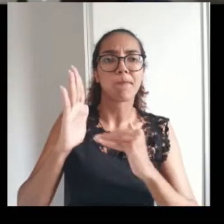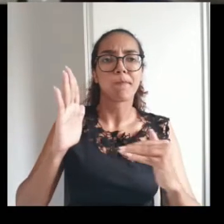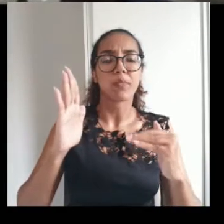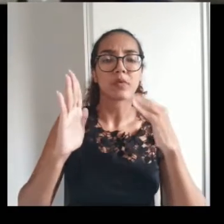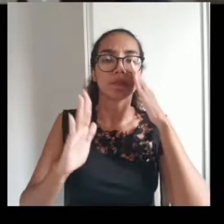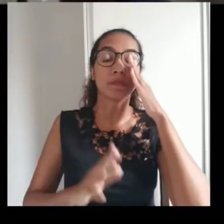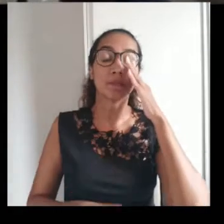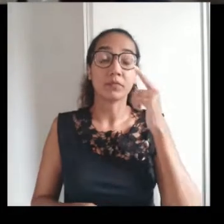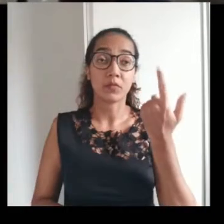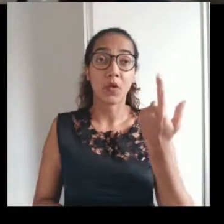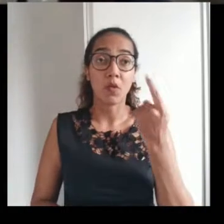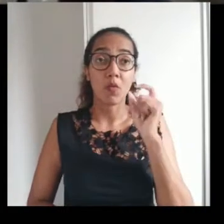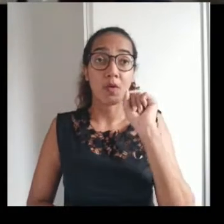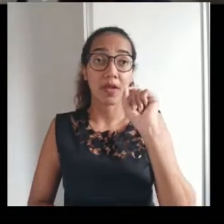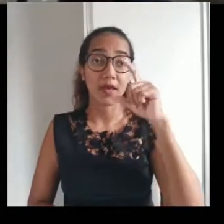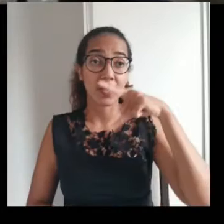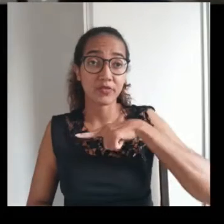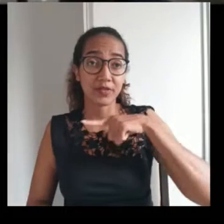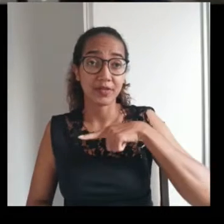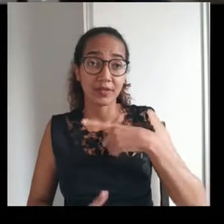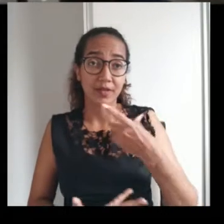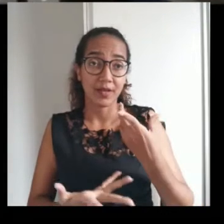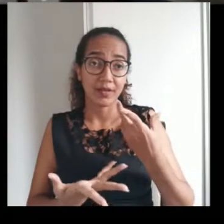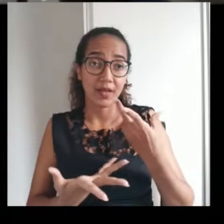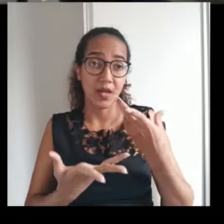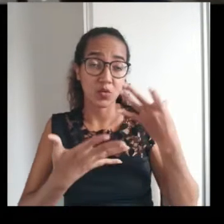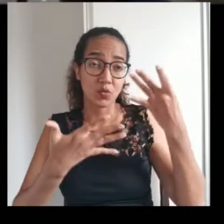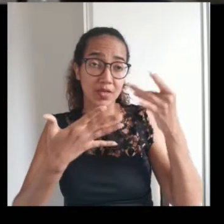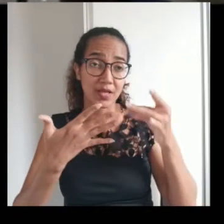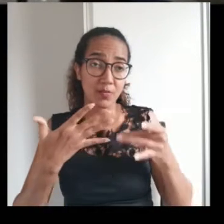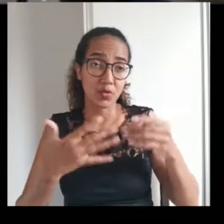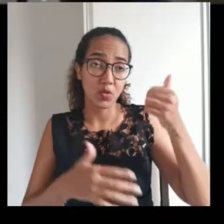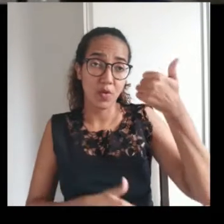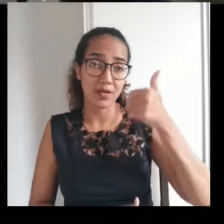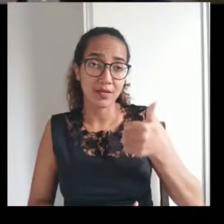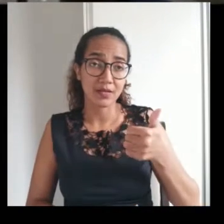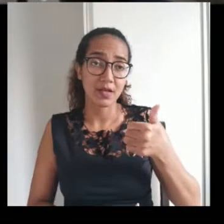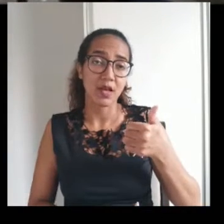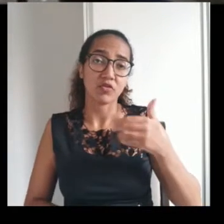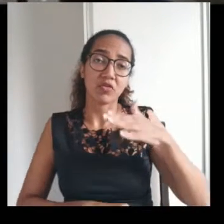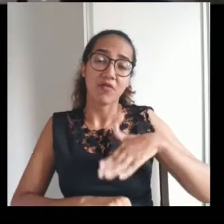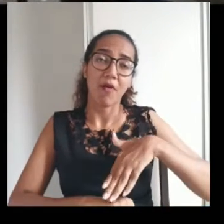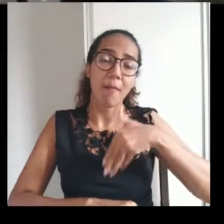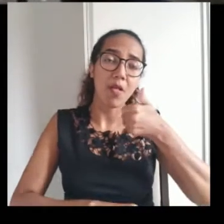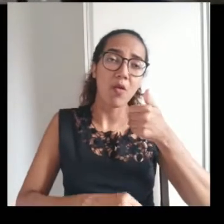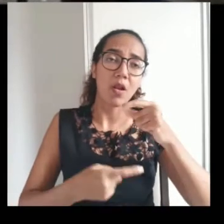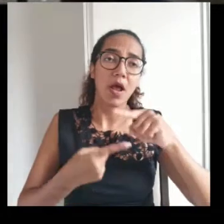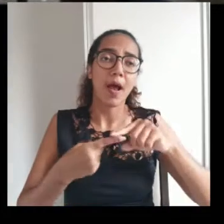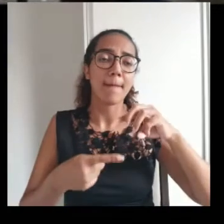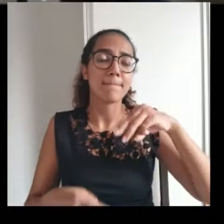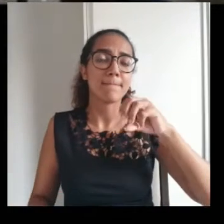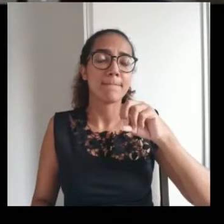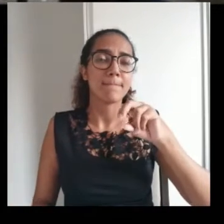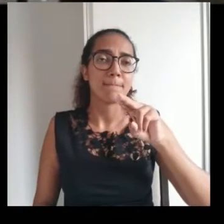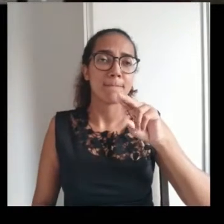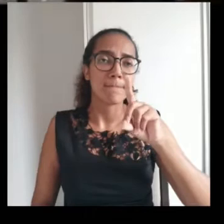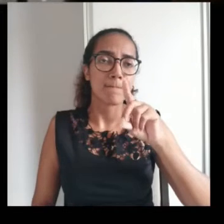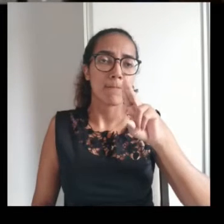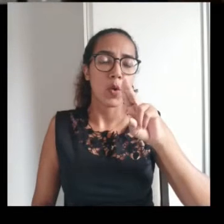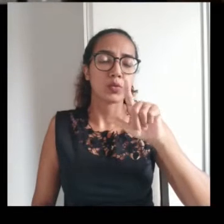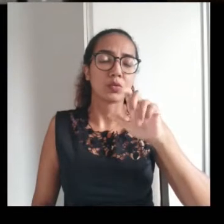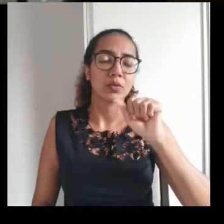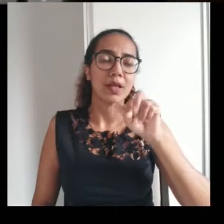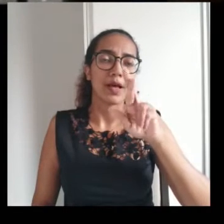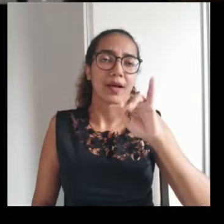vista de atributos de qualidade. A gente vai melhorar modularização, o reuso, a